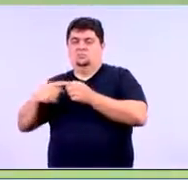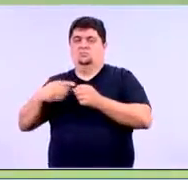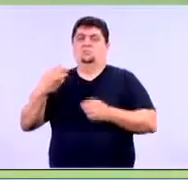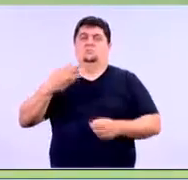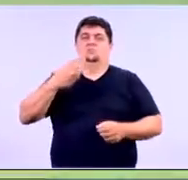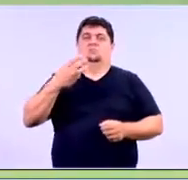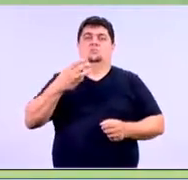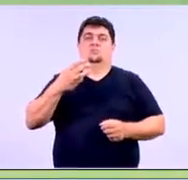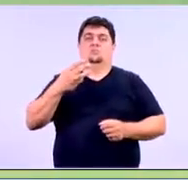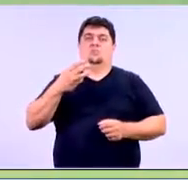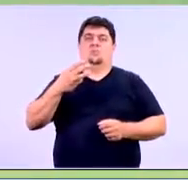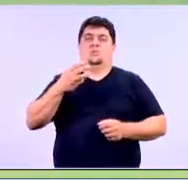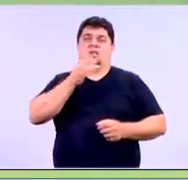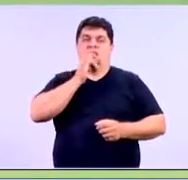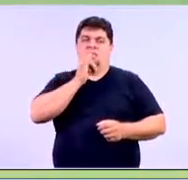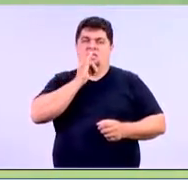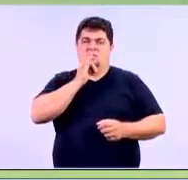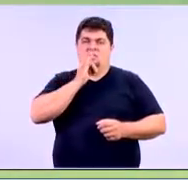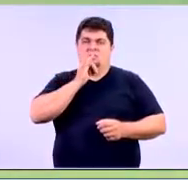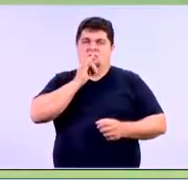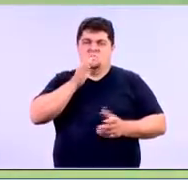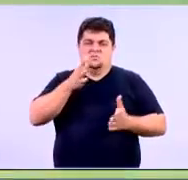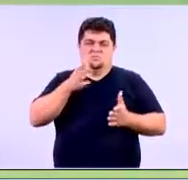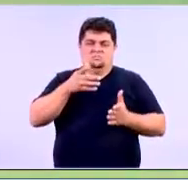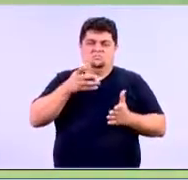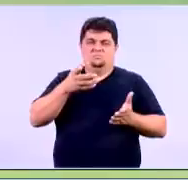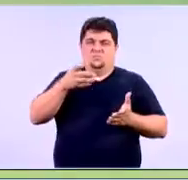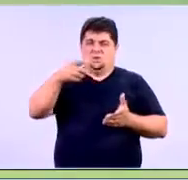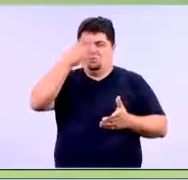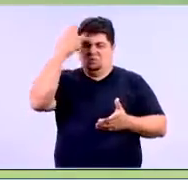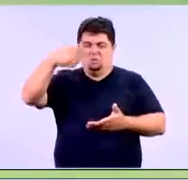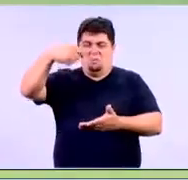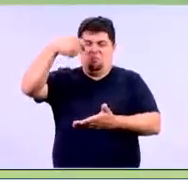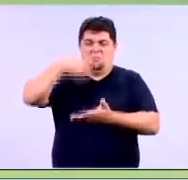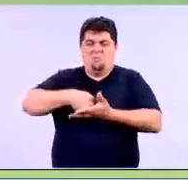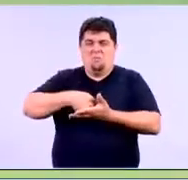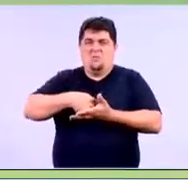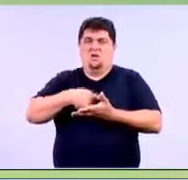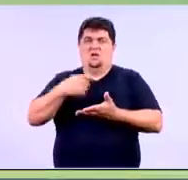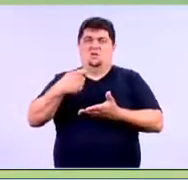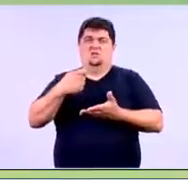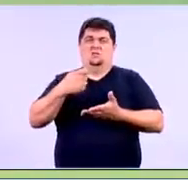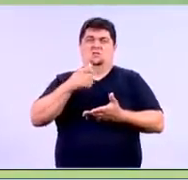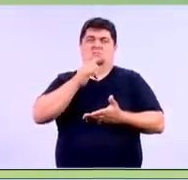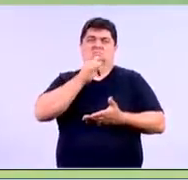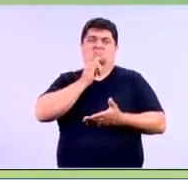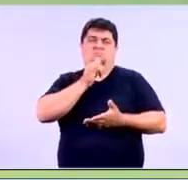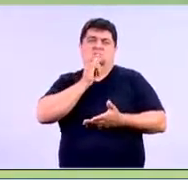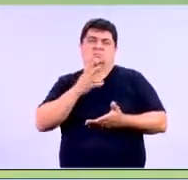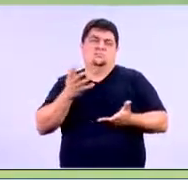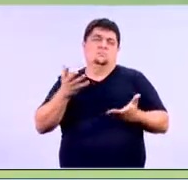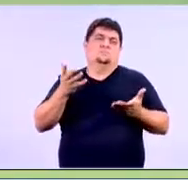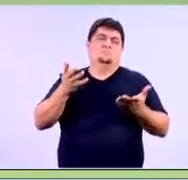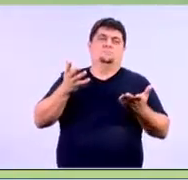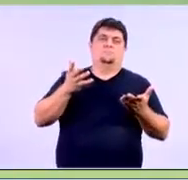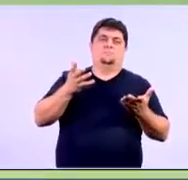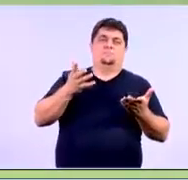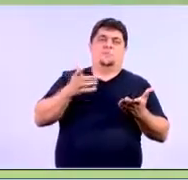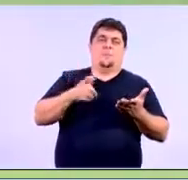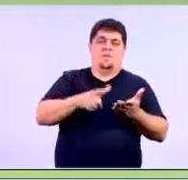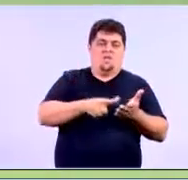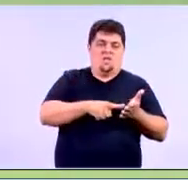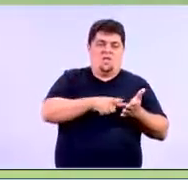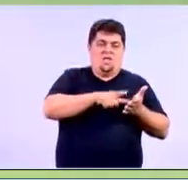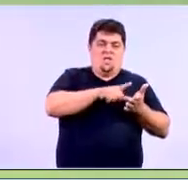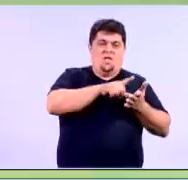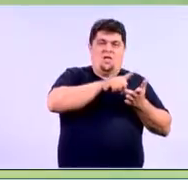3, cobrar tributos, ali na em relação a fatos geradores ocorridos antes